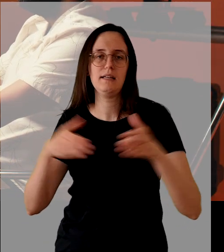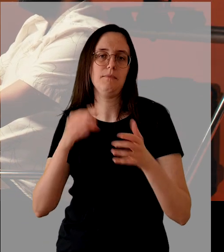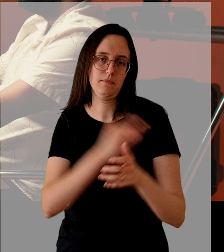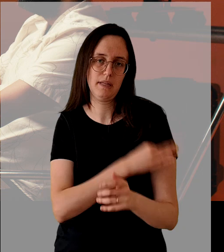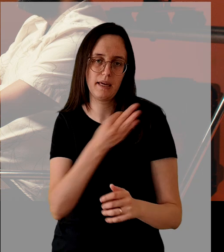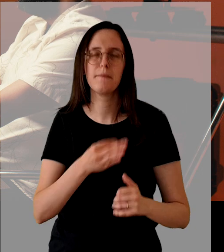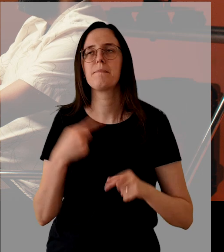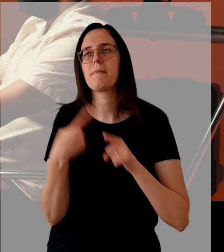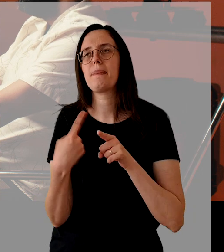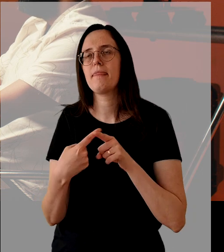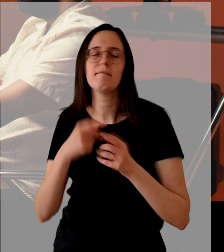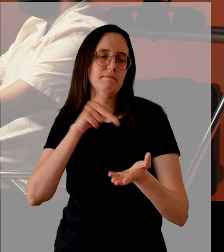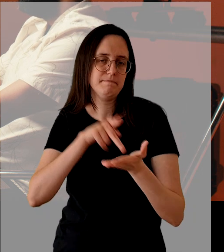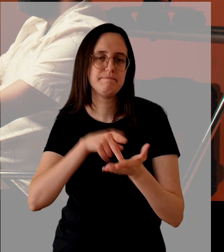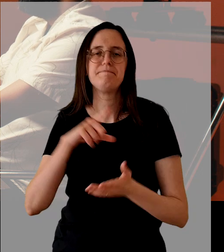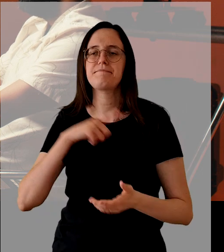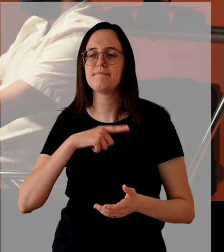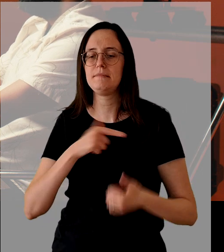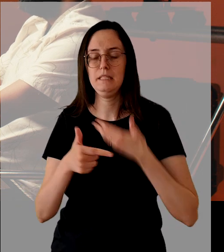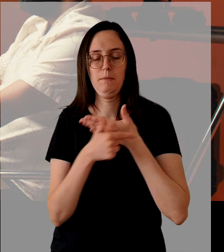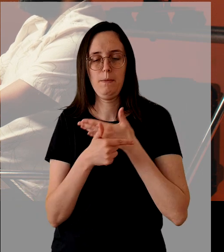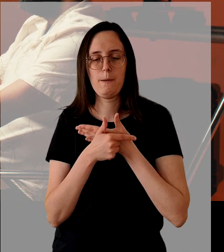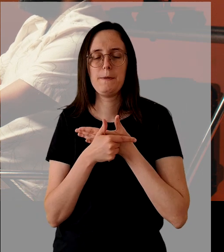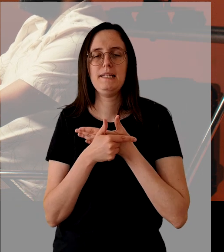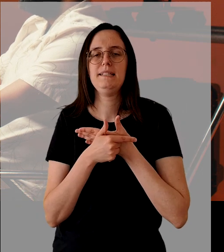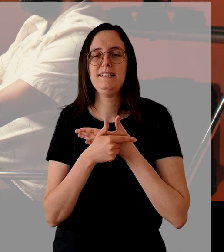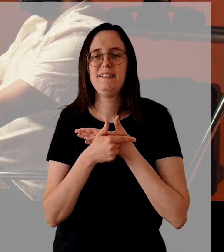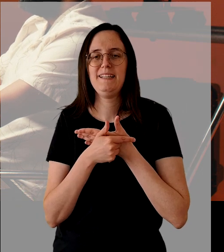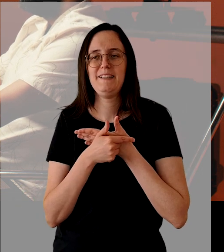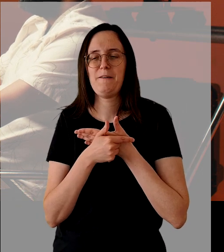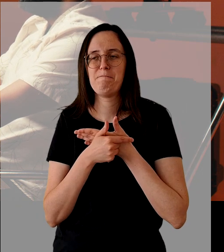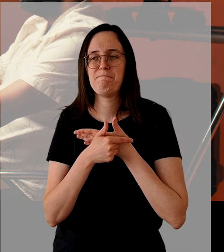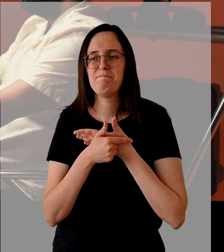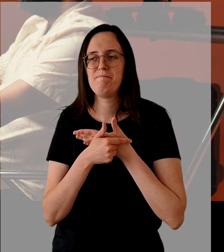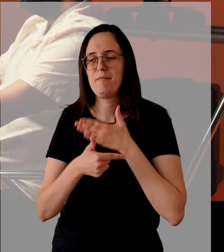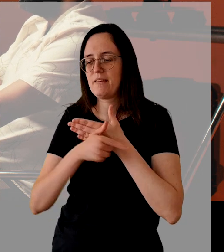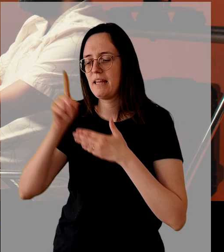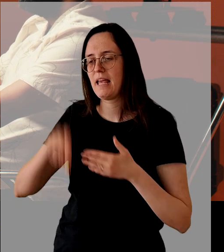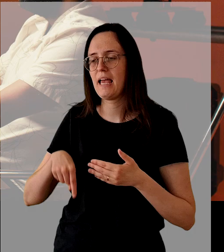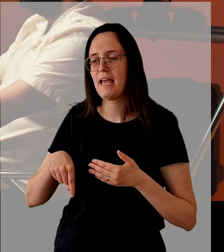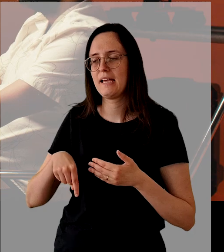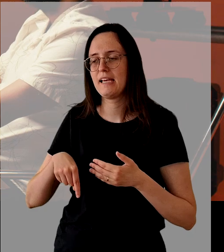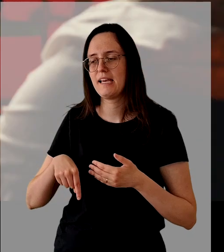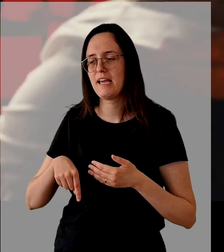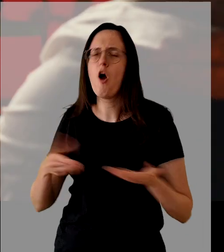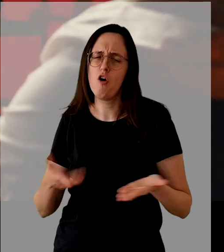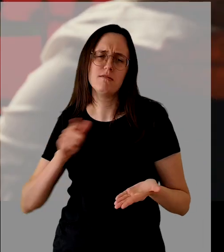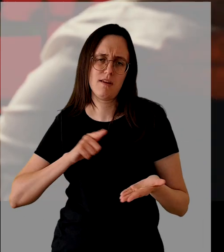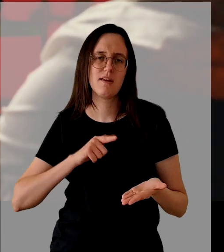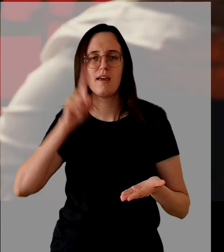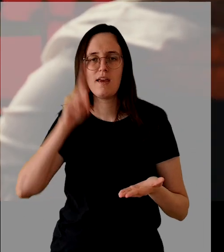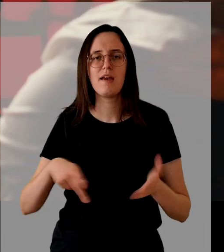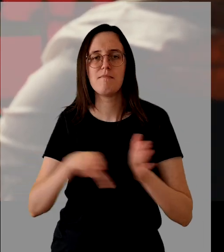técnica, né? Porque realmente tem uma função que que é mais uma função que hoje existe,